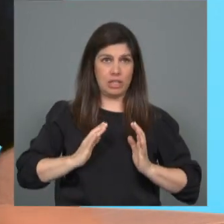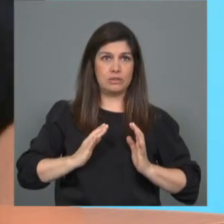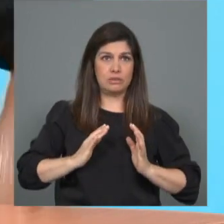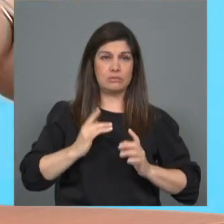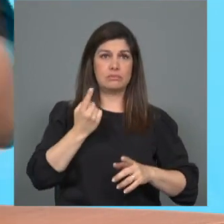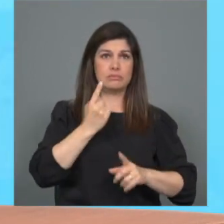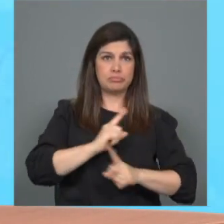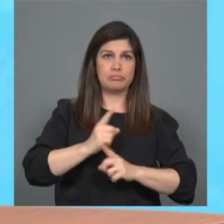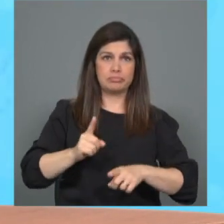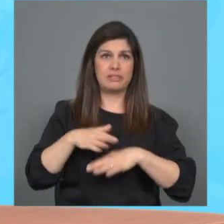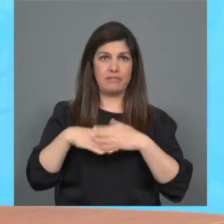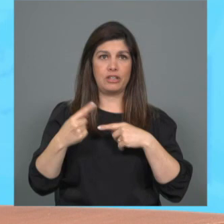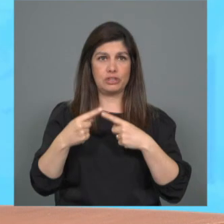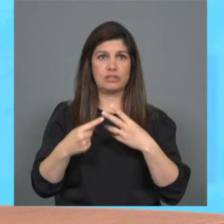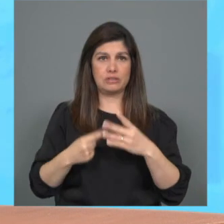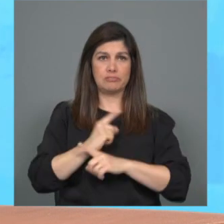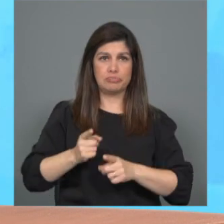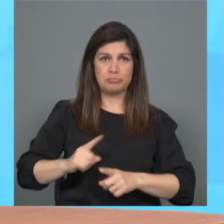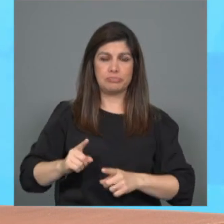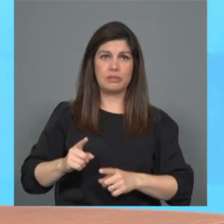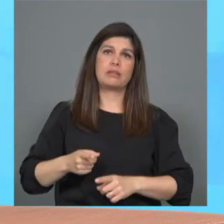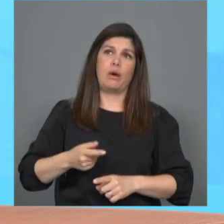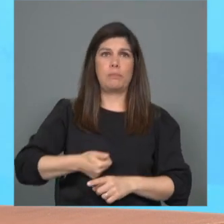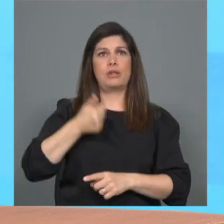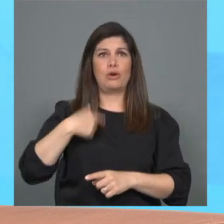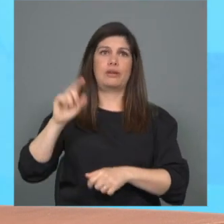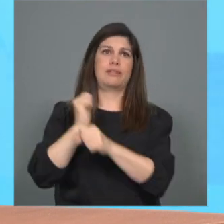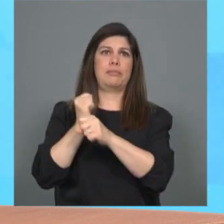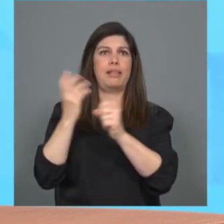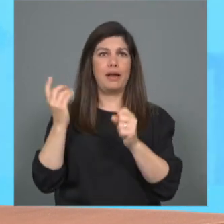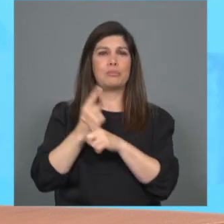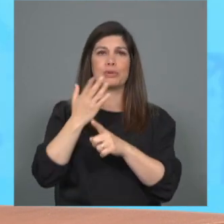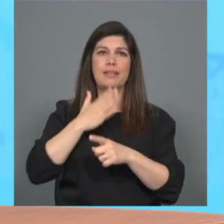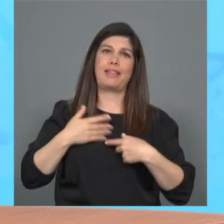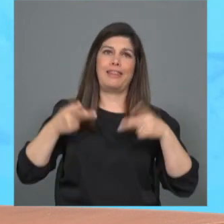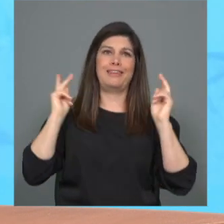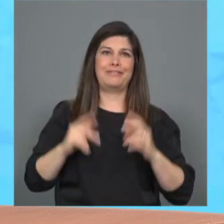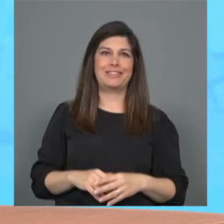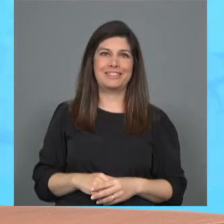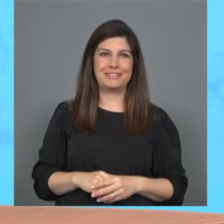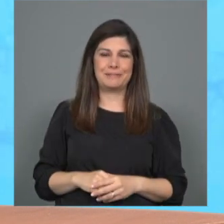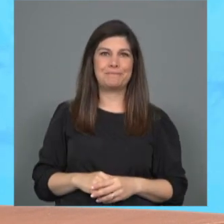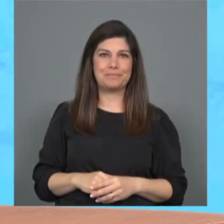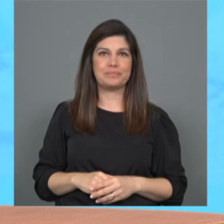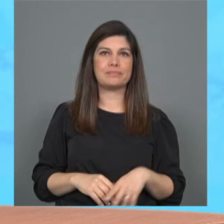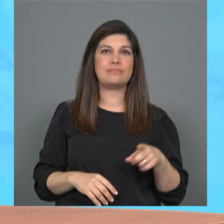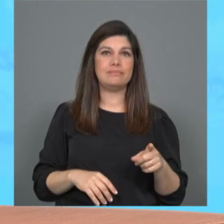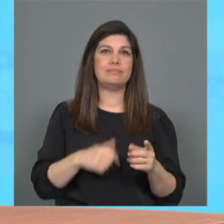descanso. Bom, para ser livre. A primeira página da Bíblia diz que Deus ao sétimo dia